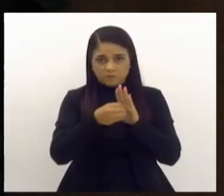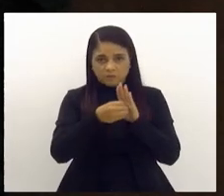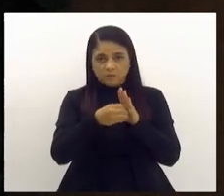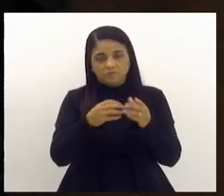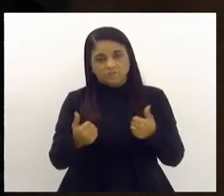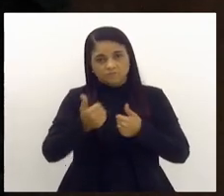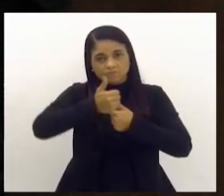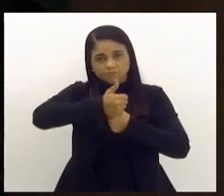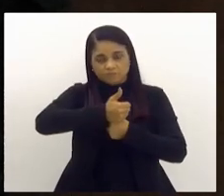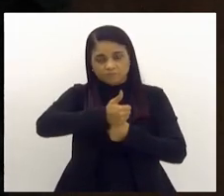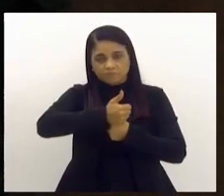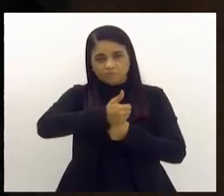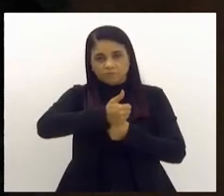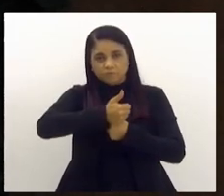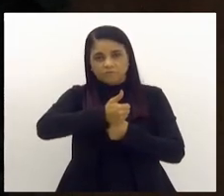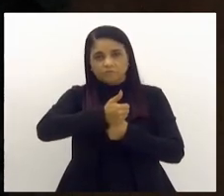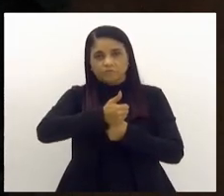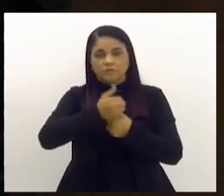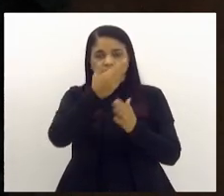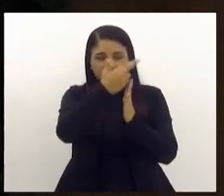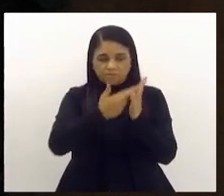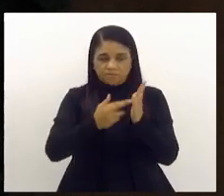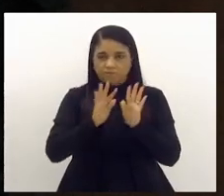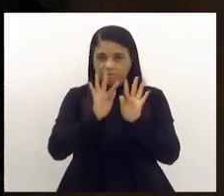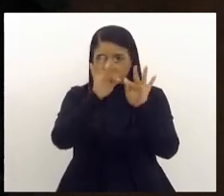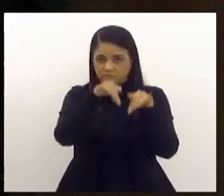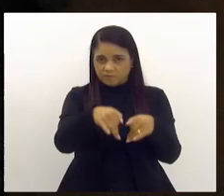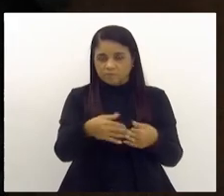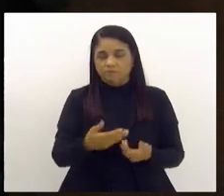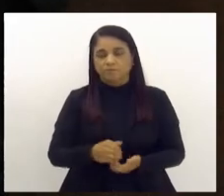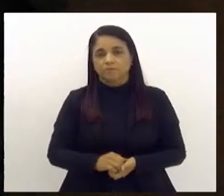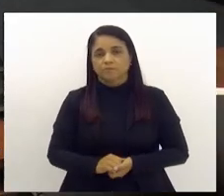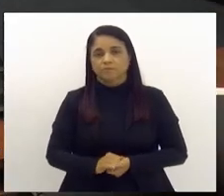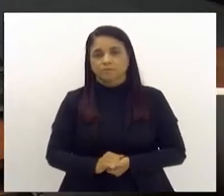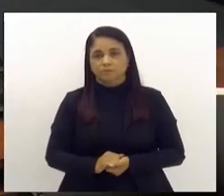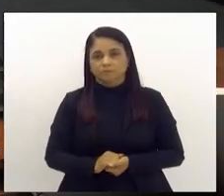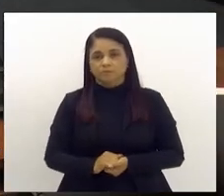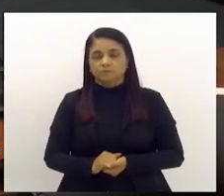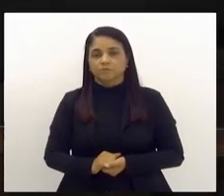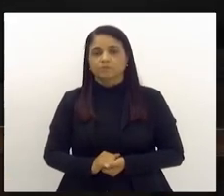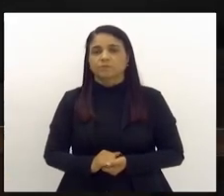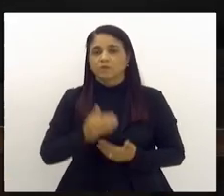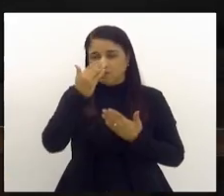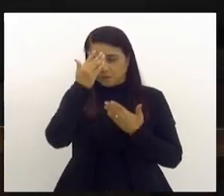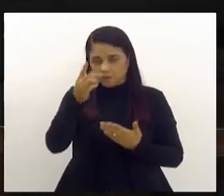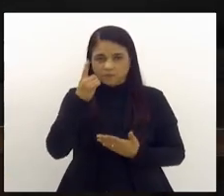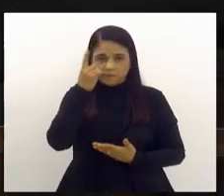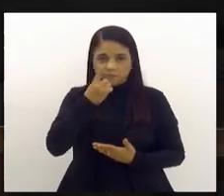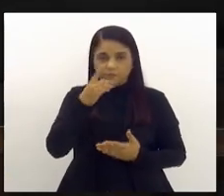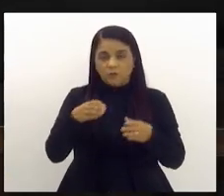por substitutivo, pedindo forma final de redação. Muito obrigado, deputado doutor Serginho. Pela Comissão de